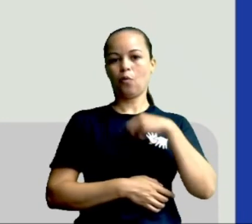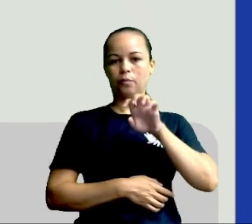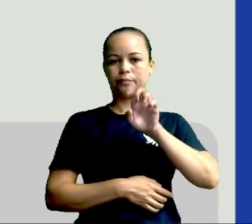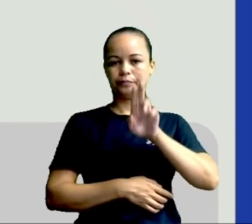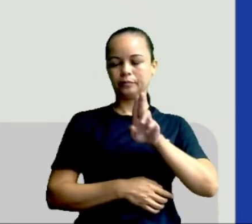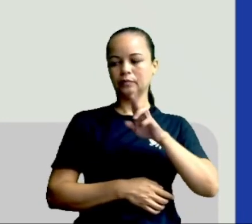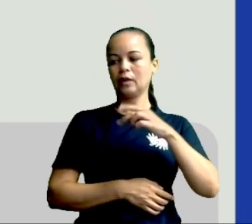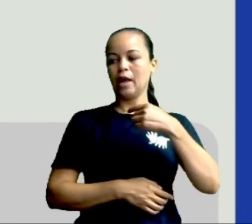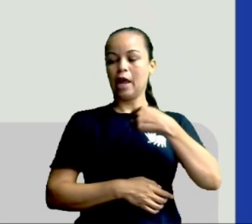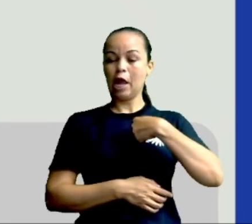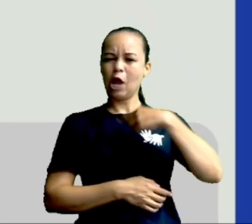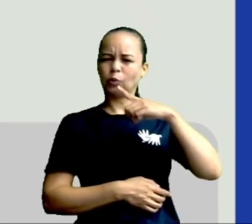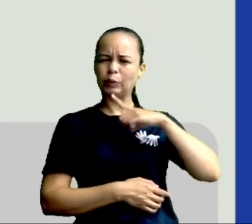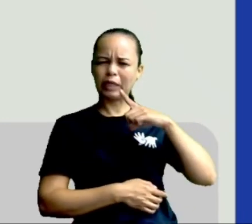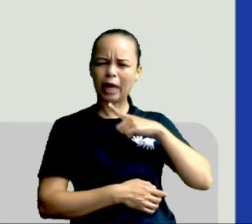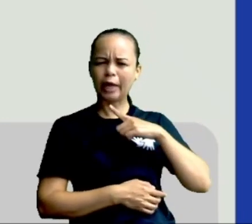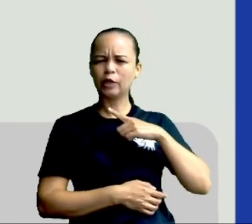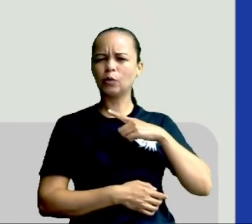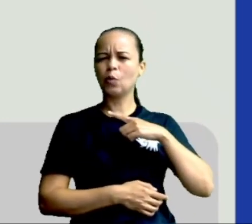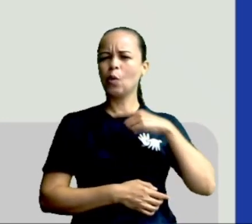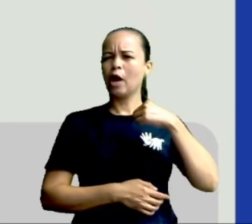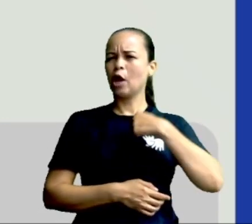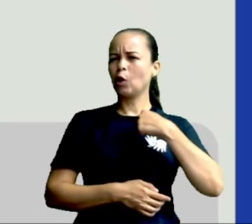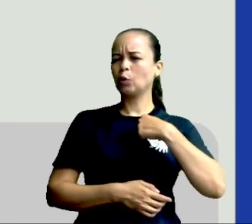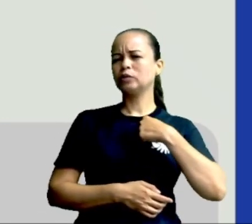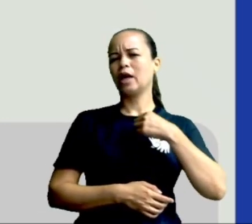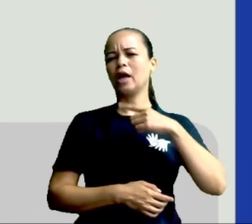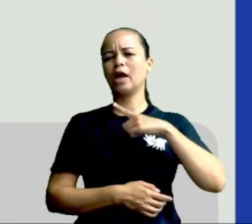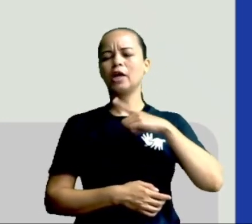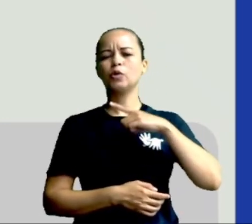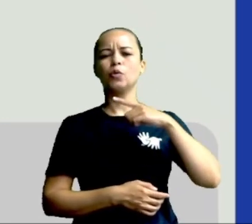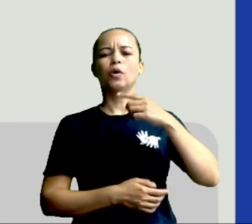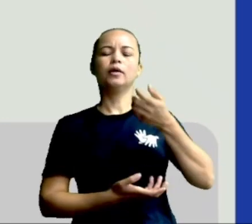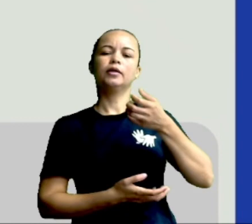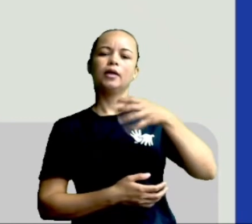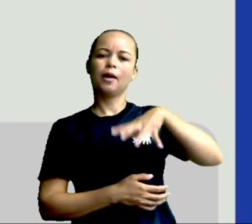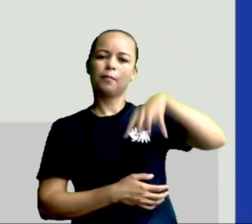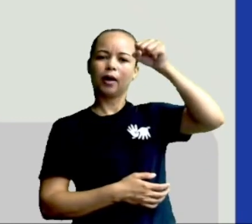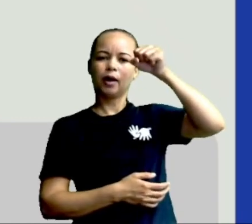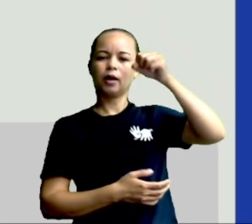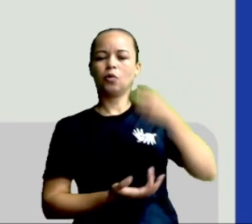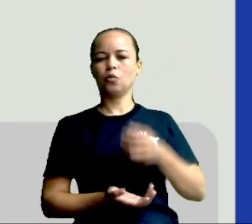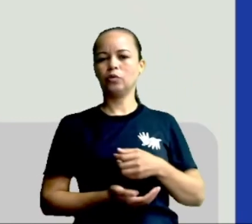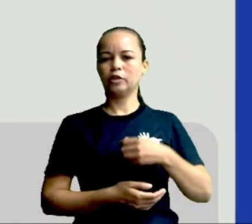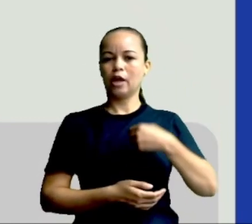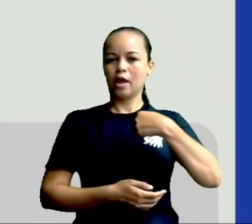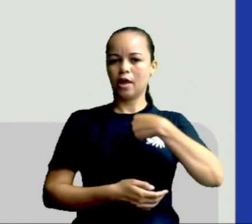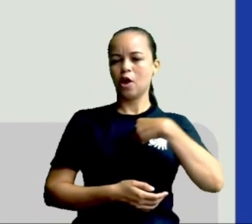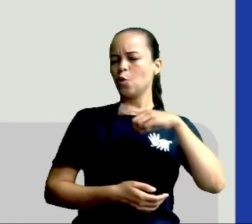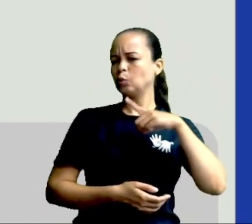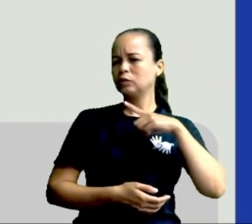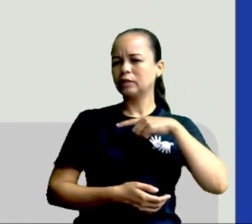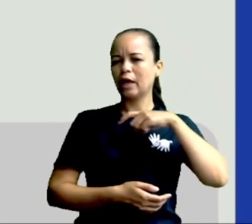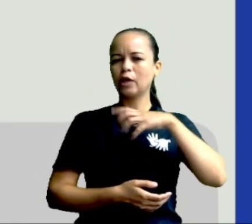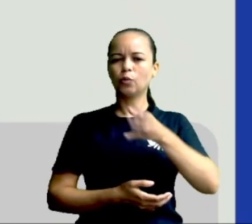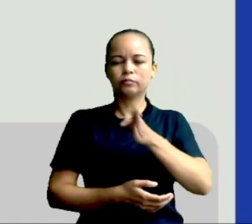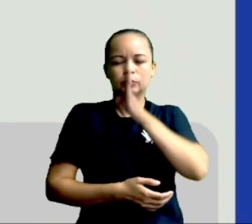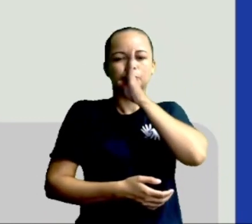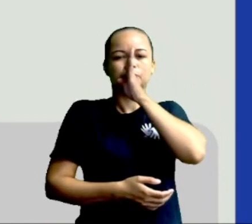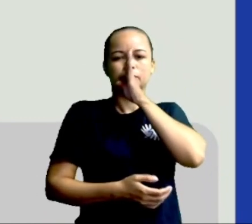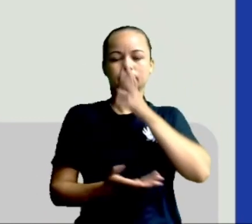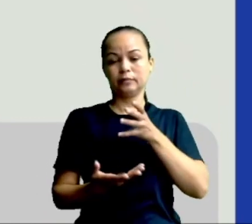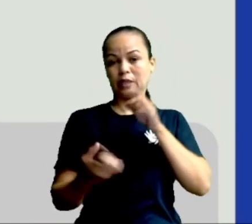Eu tenho que apagar a luz, eu tenho que calar a voz. Percebam que essa música, ela tem